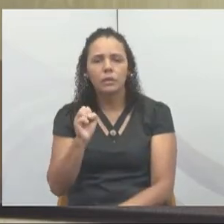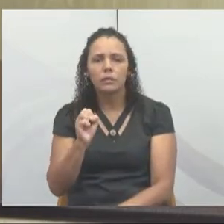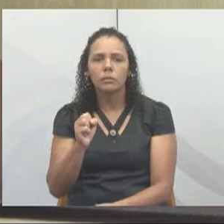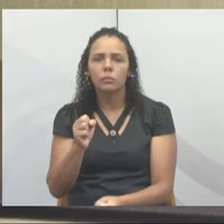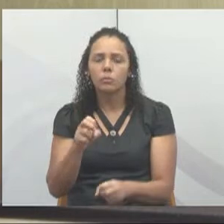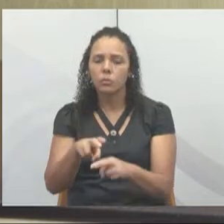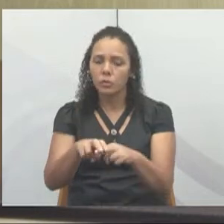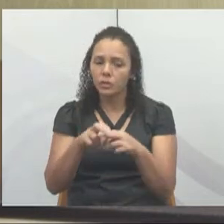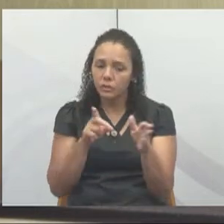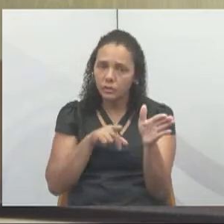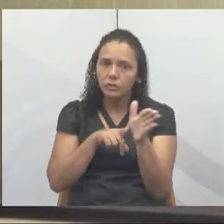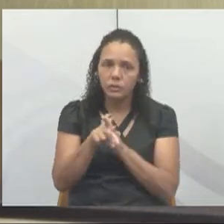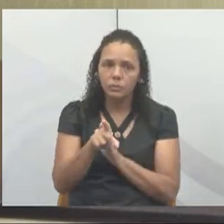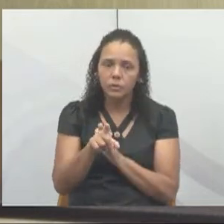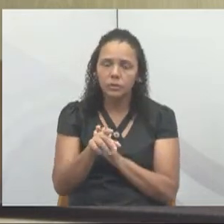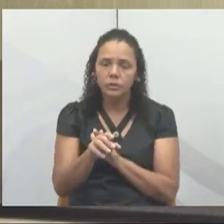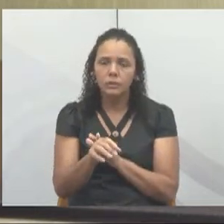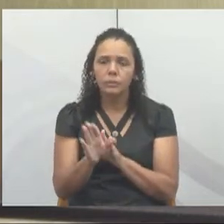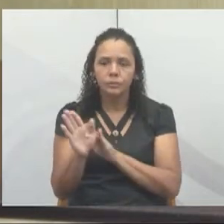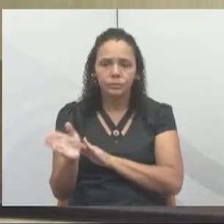pergunta. Agora,